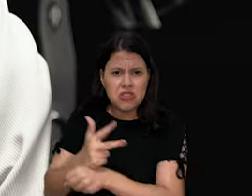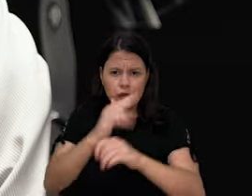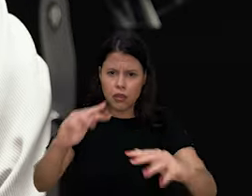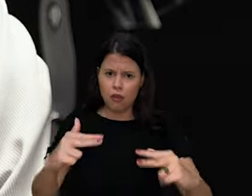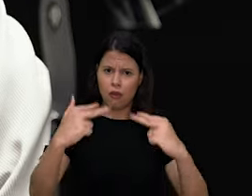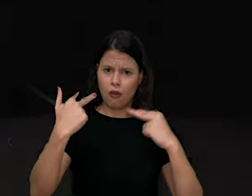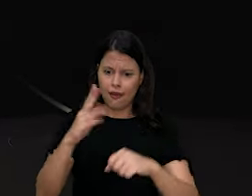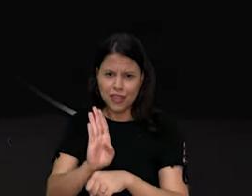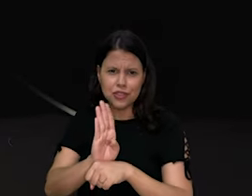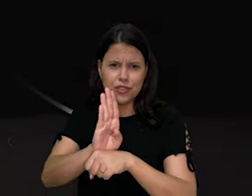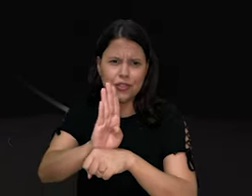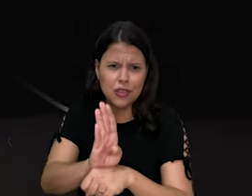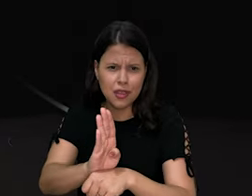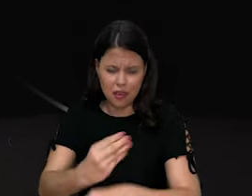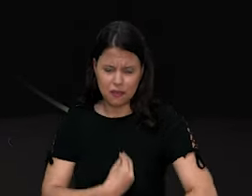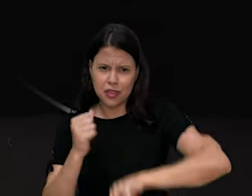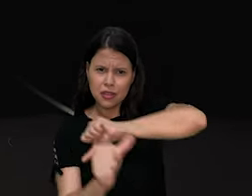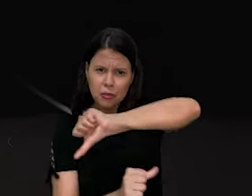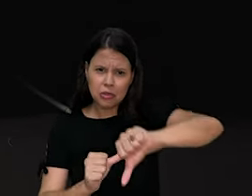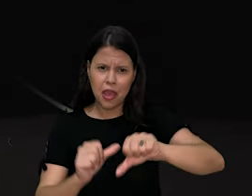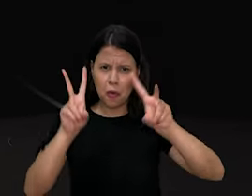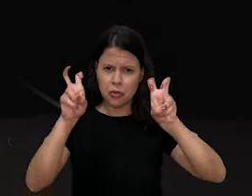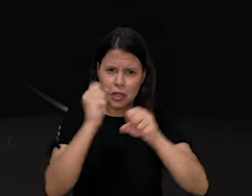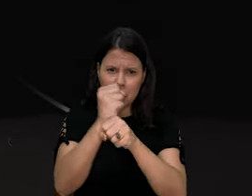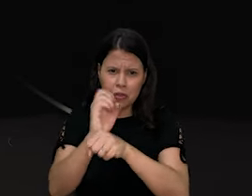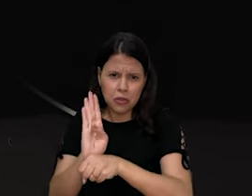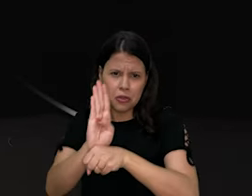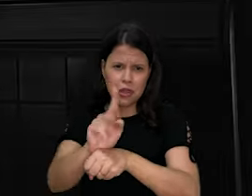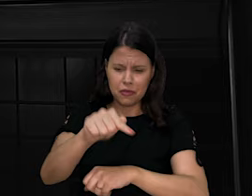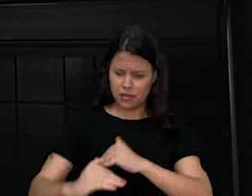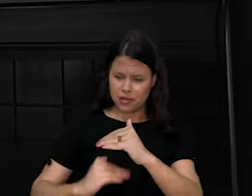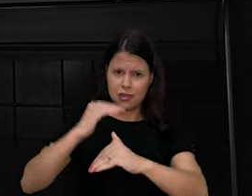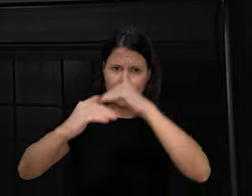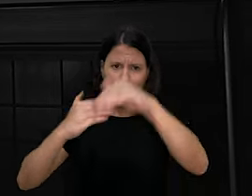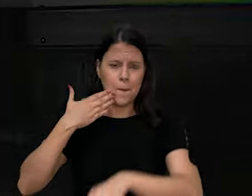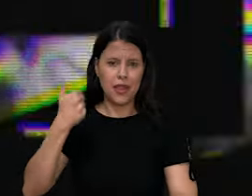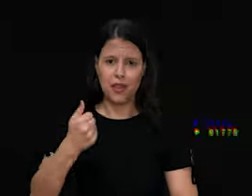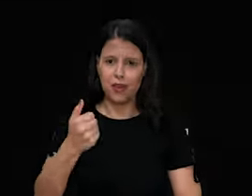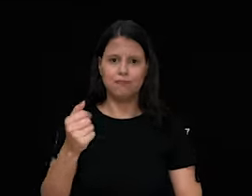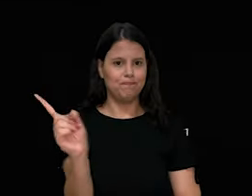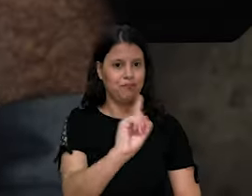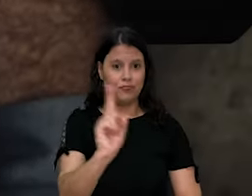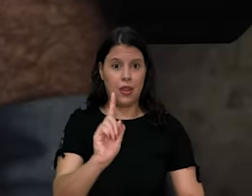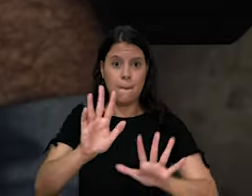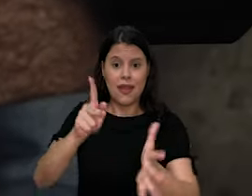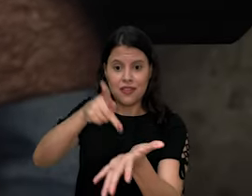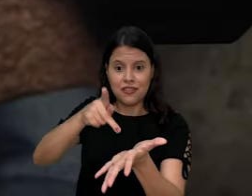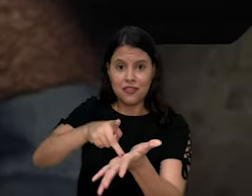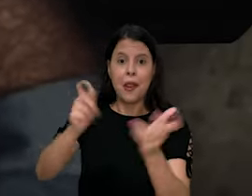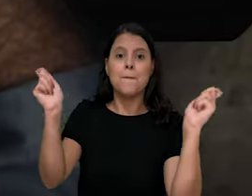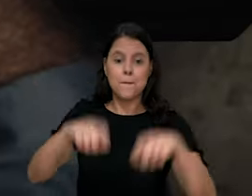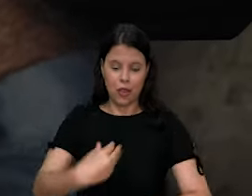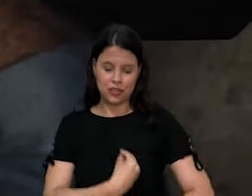vídeo mudar a sua vida. O tema do ano, por si só, não vai te fazer melhor. Mas a verdade, a simples verdade, ela vai